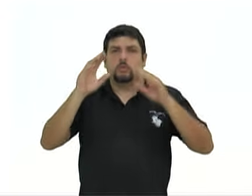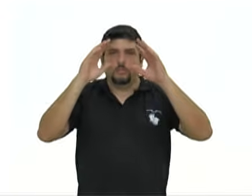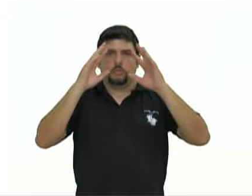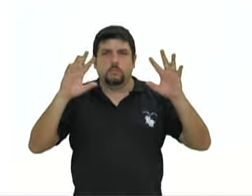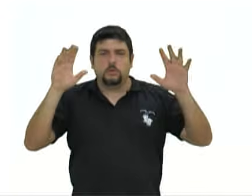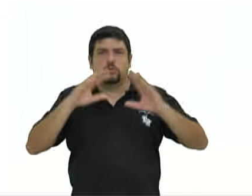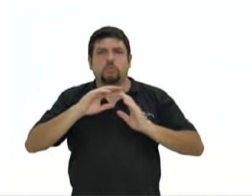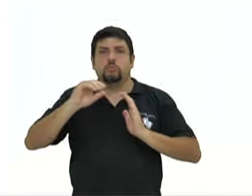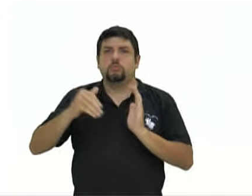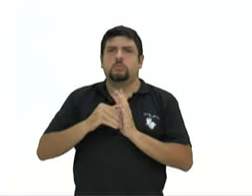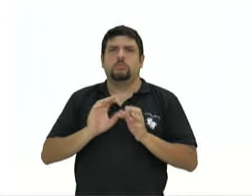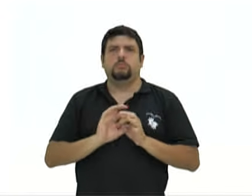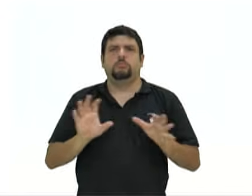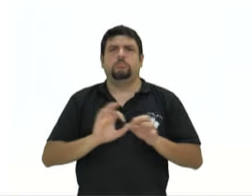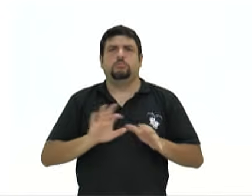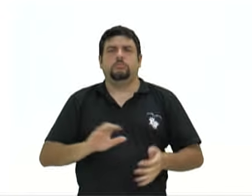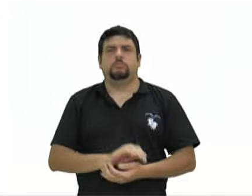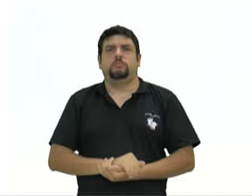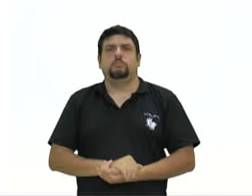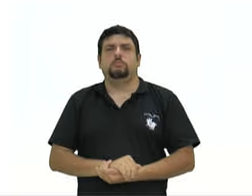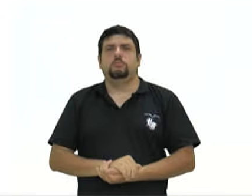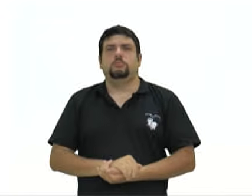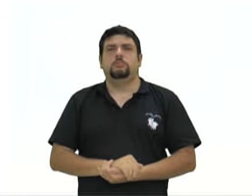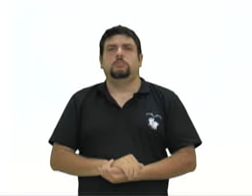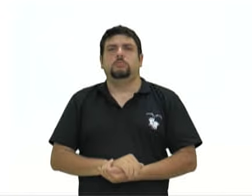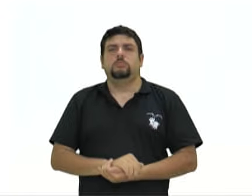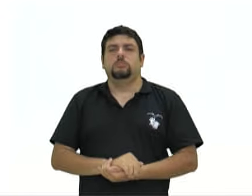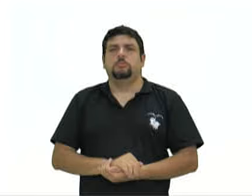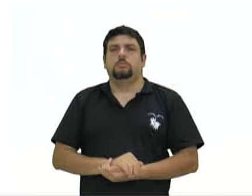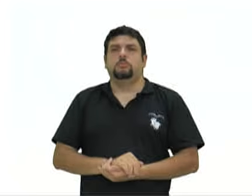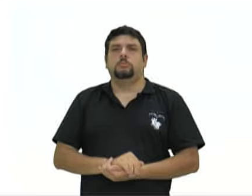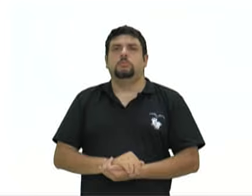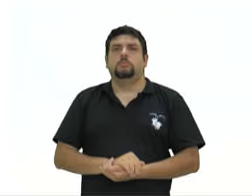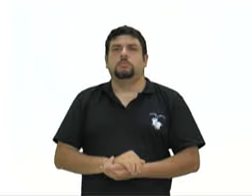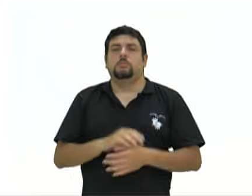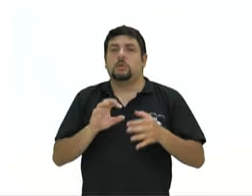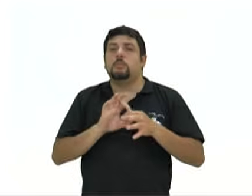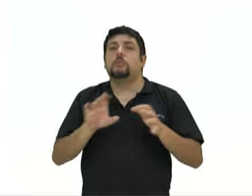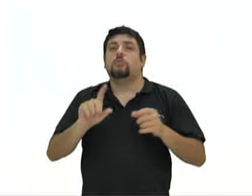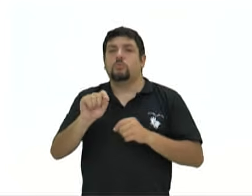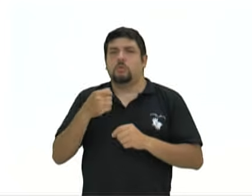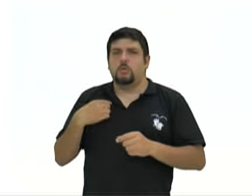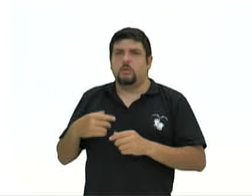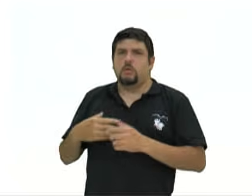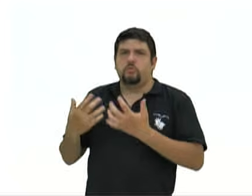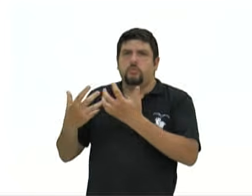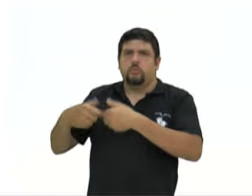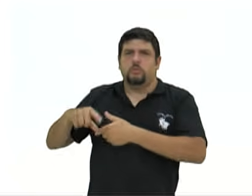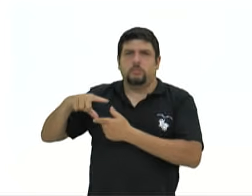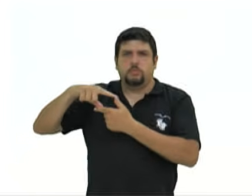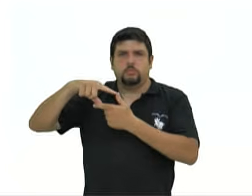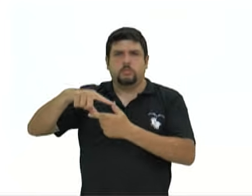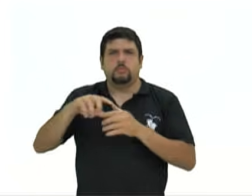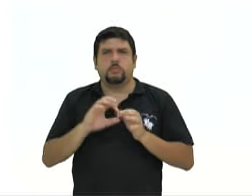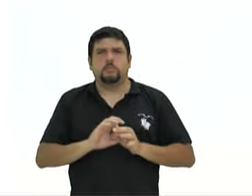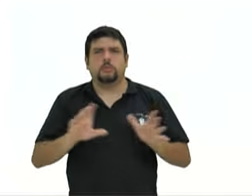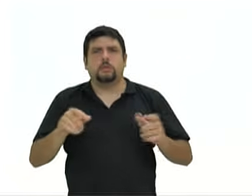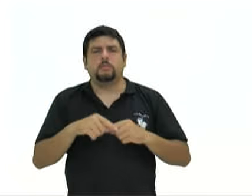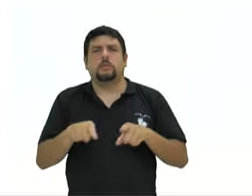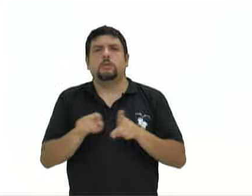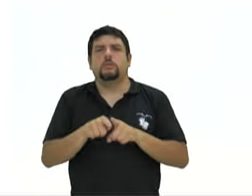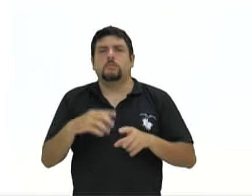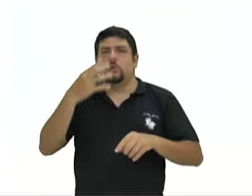Tudo é liberado no sonho. Liberadas da filtragem lógica das funções tradicionais, sequências lineares e beleza estilizada e